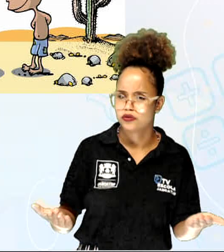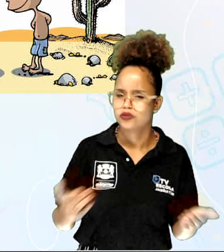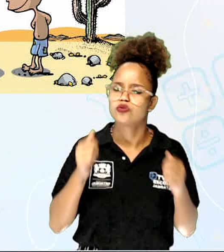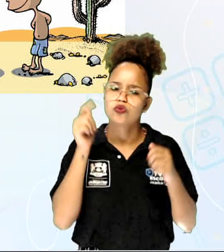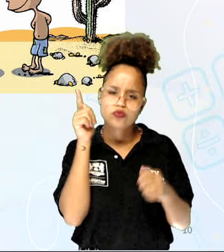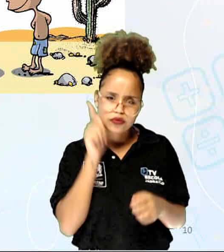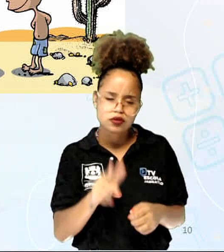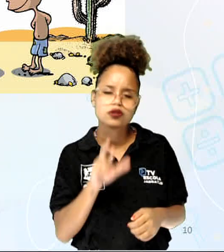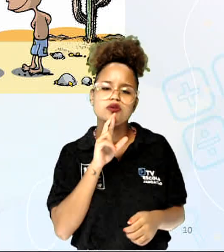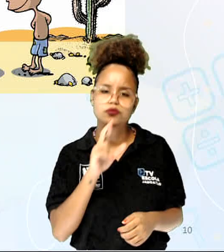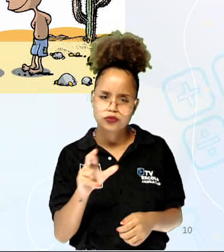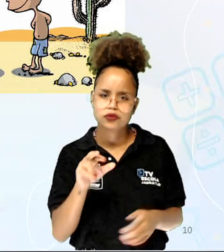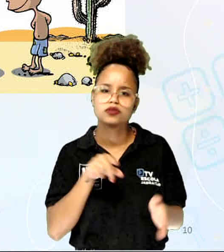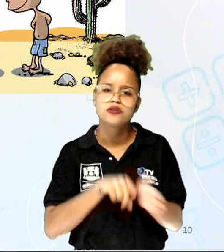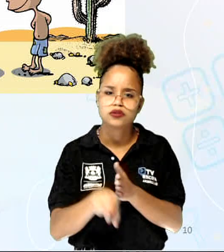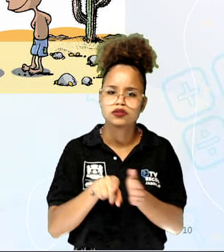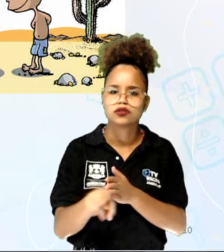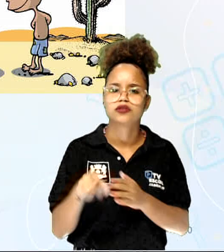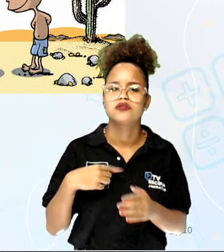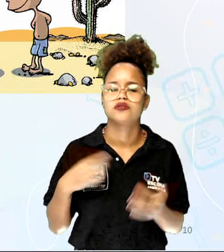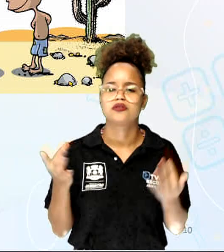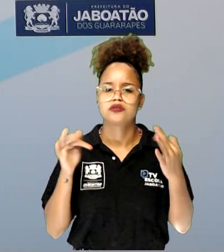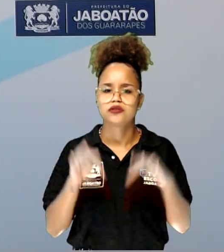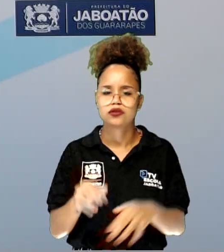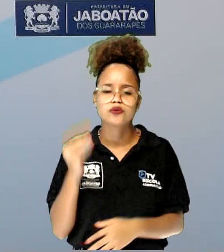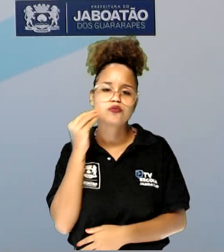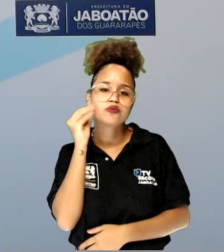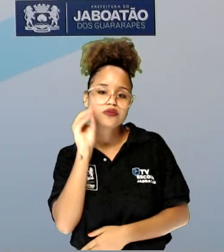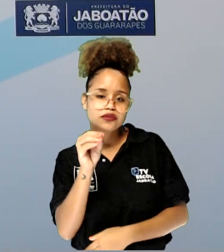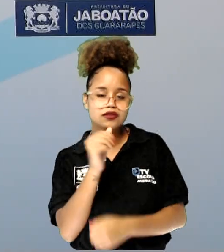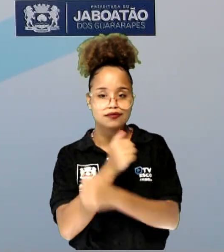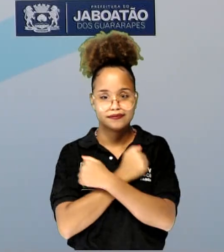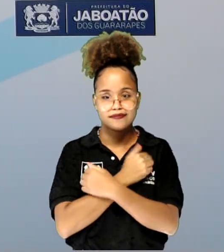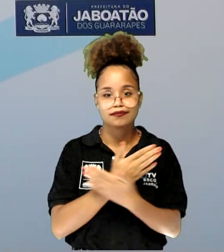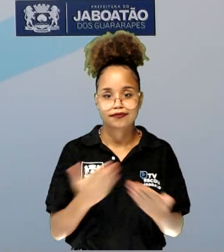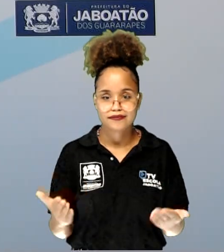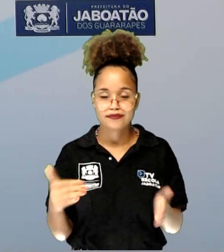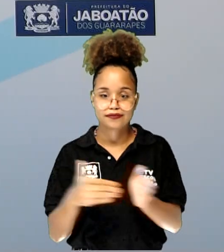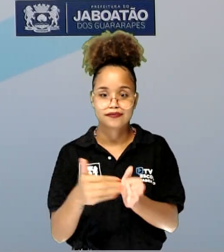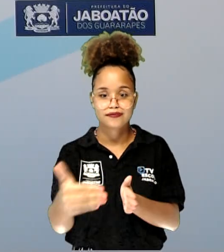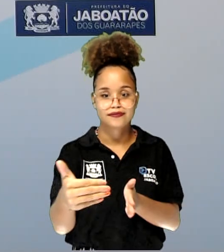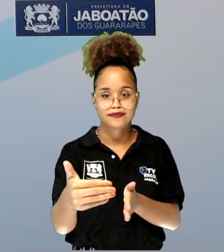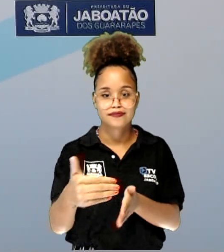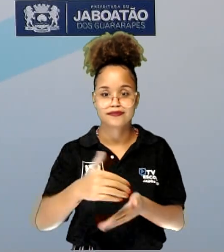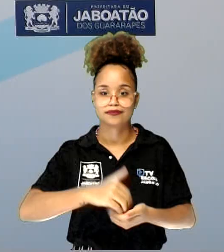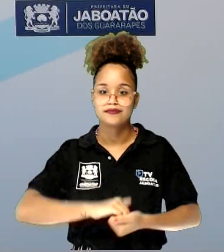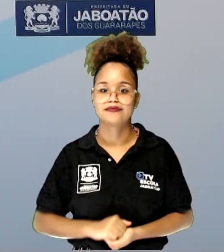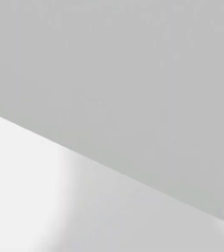essas questões. Eu fico por aqui, um beijo no coração de vocês e até a próxima.